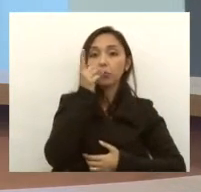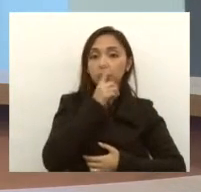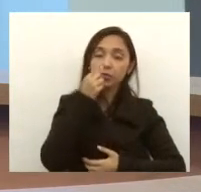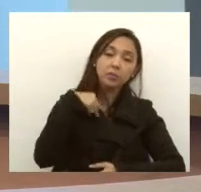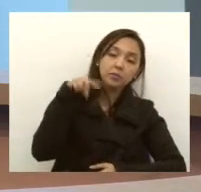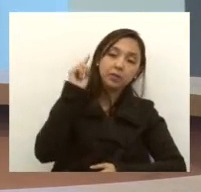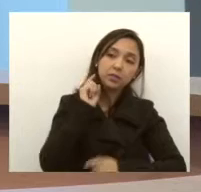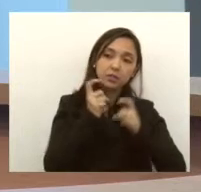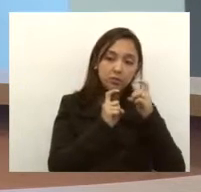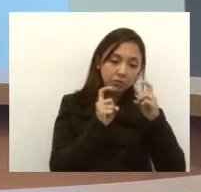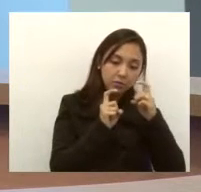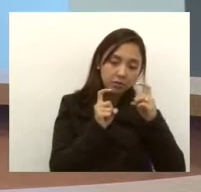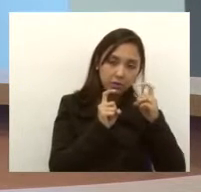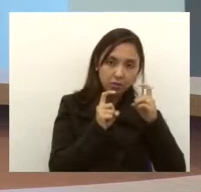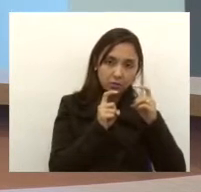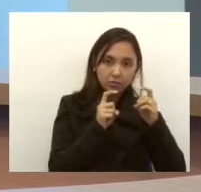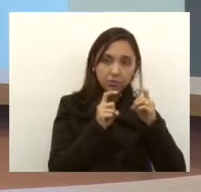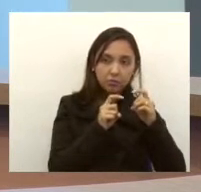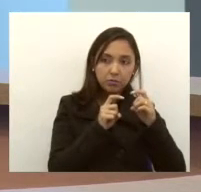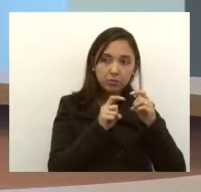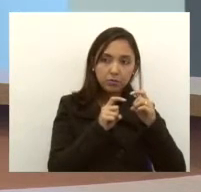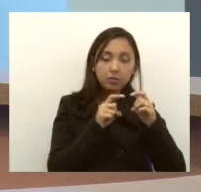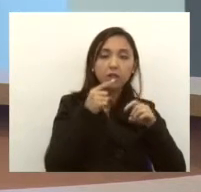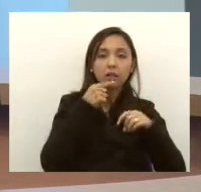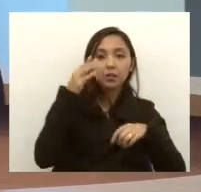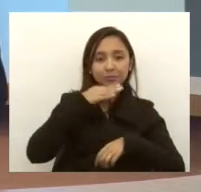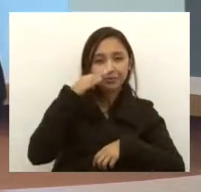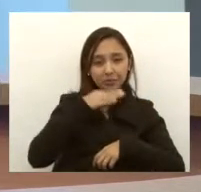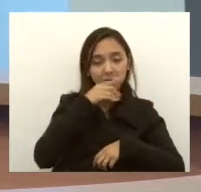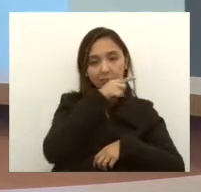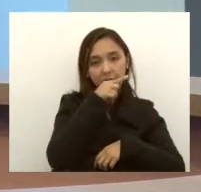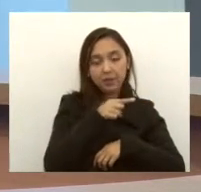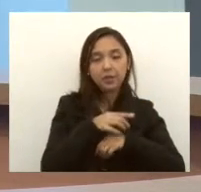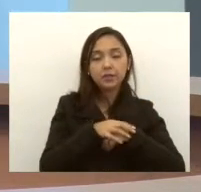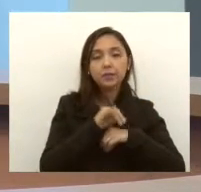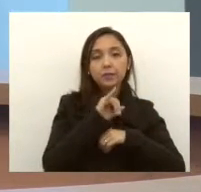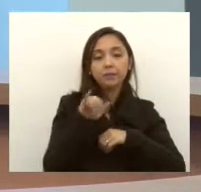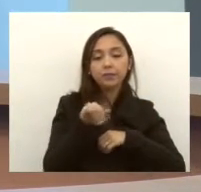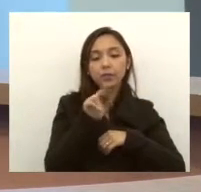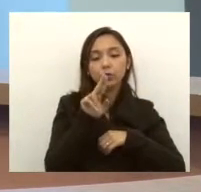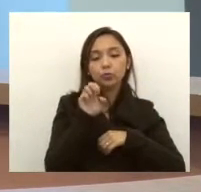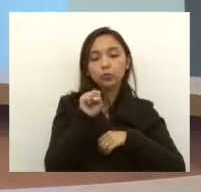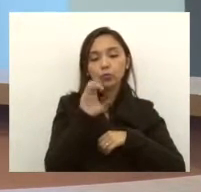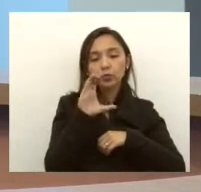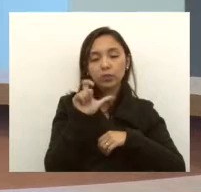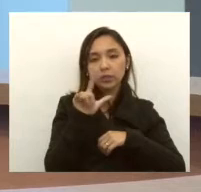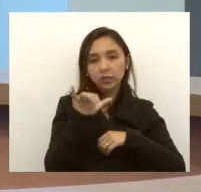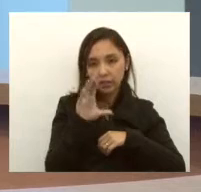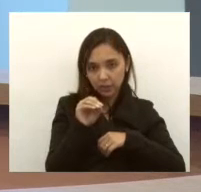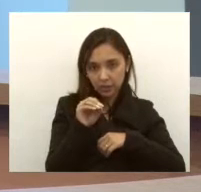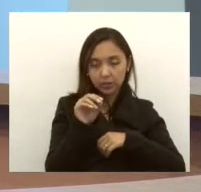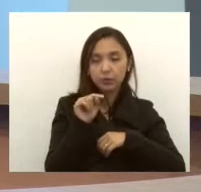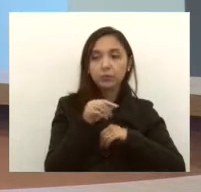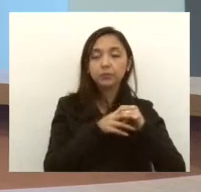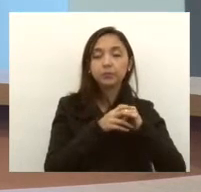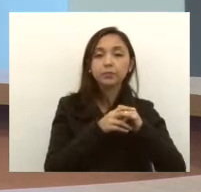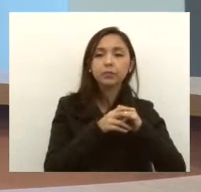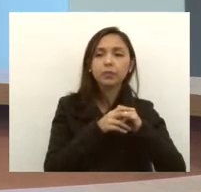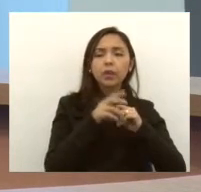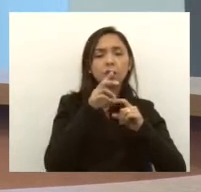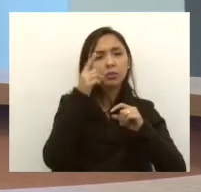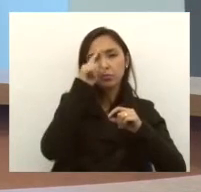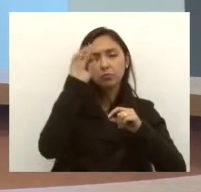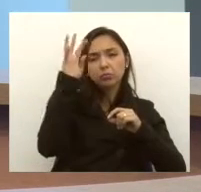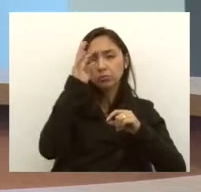passado, lá no nos Pimentas, na Avenida Juscelino Kubitschek. Até estranhei, eu não imaginava que a Avenida